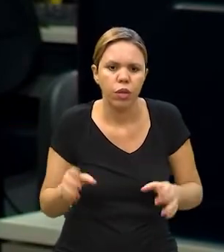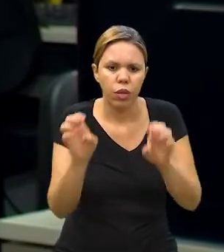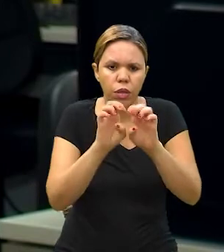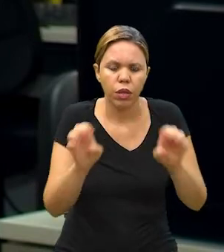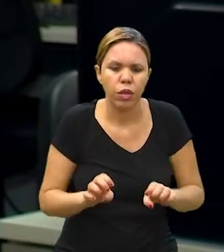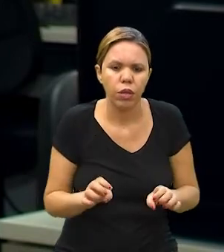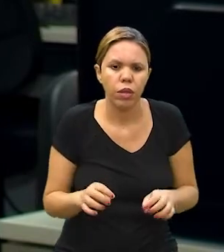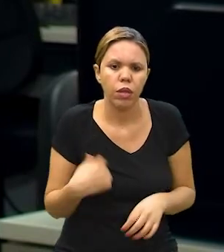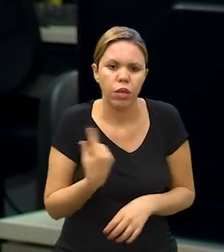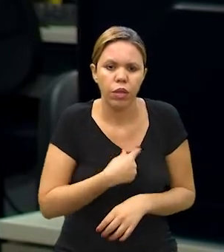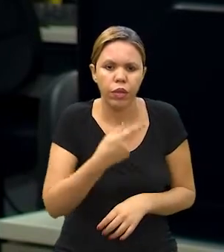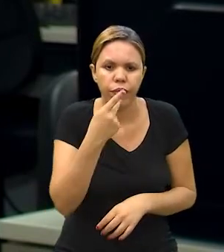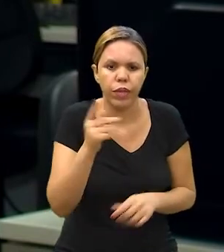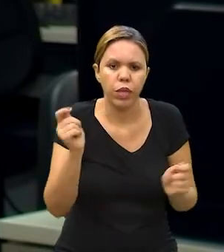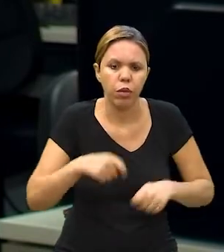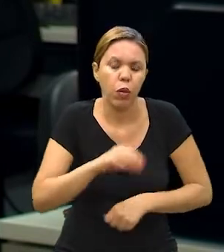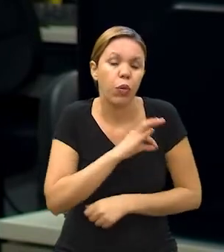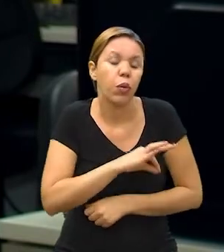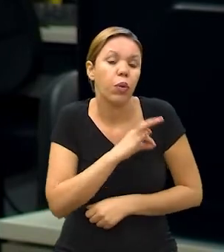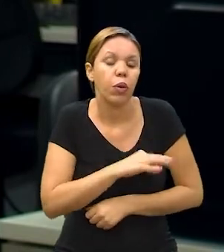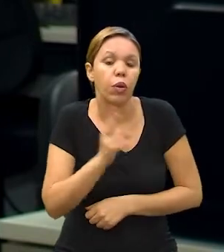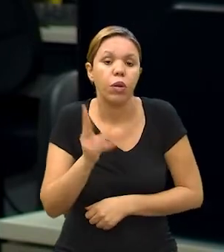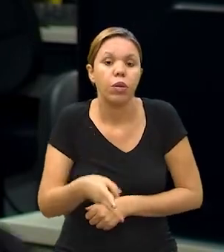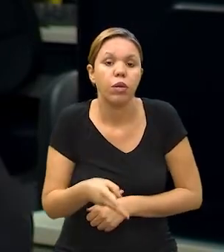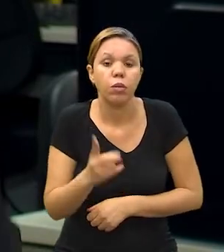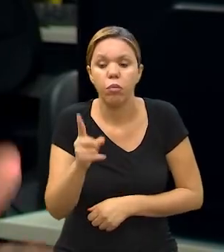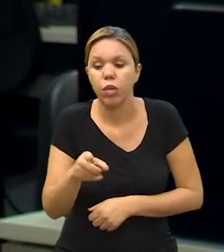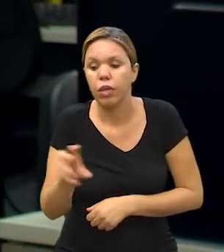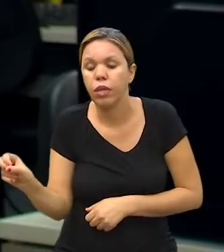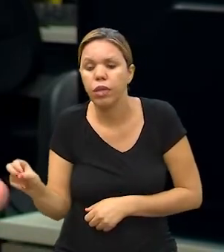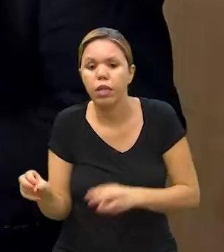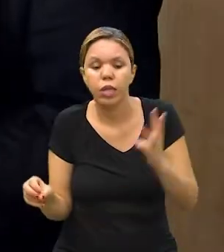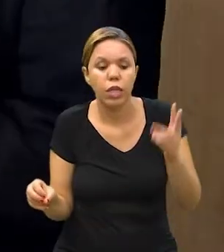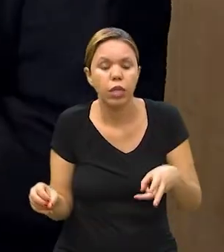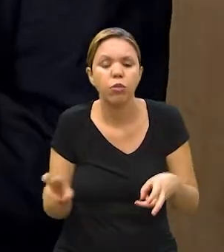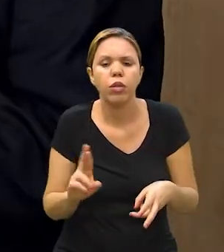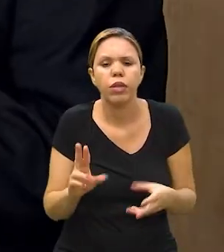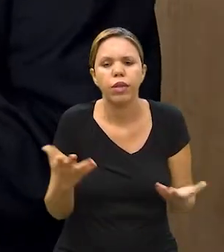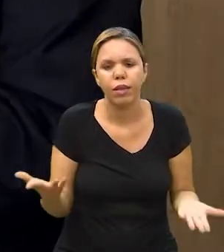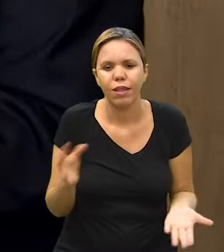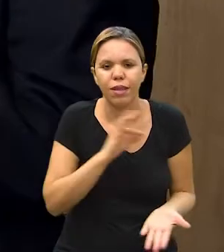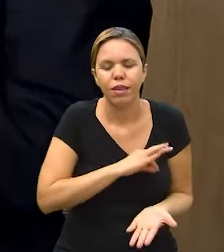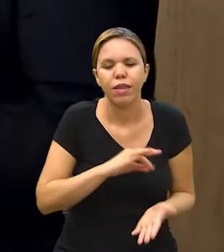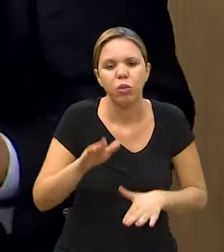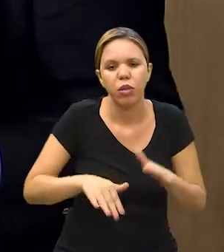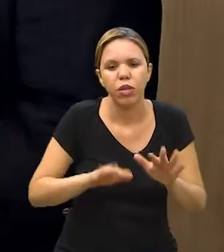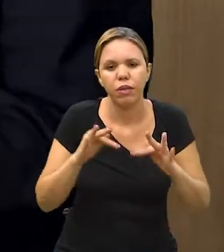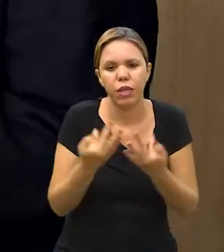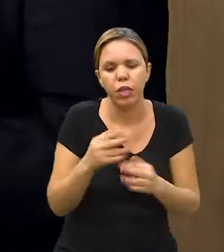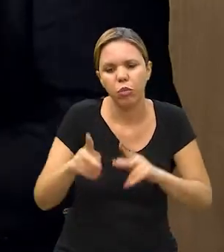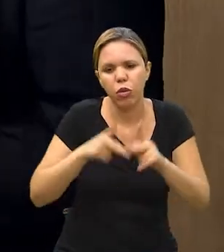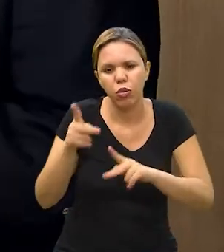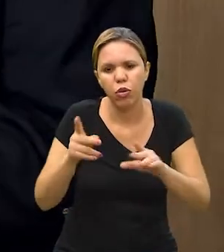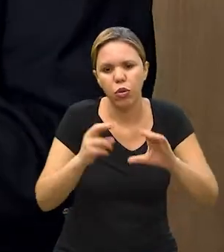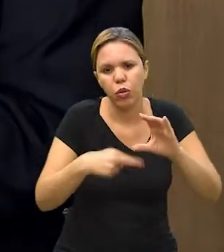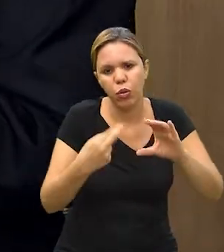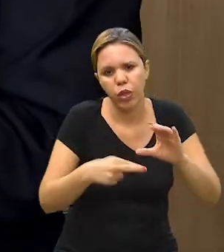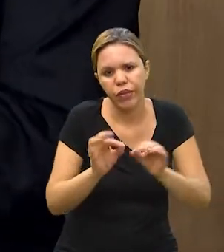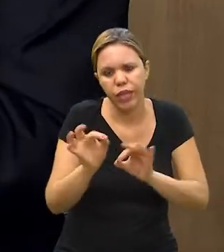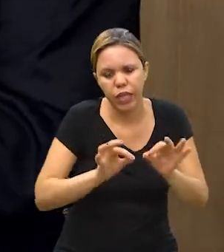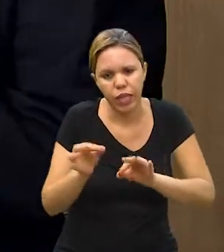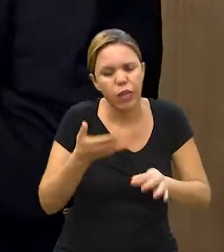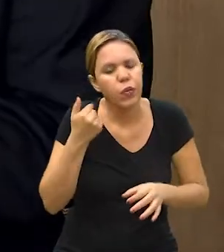física, nós estamos falando da possibilidade de salários de R$2.000, de R$1.500, de R$3.000 a depender para a família, para catadores, se o trabalho for bem feito,